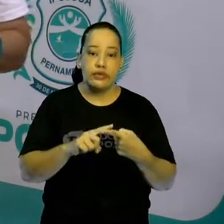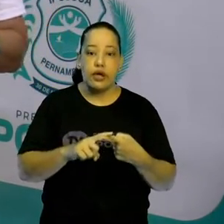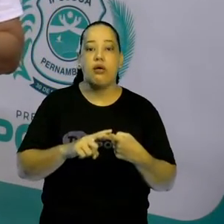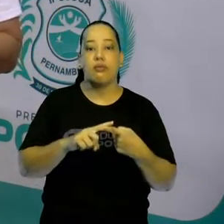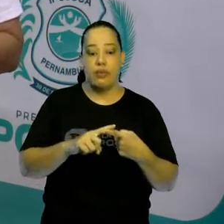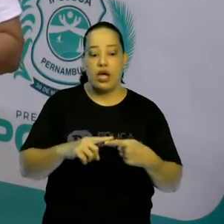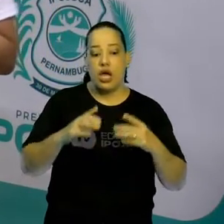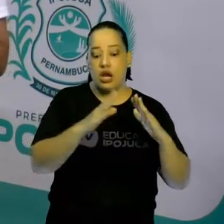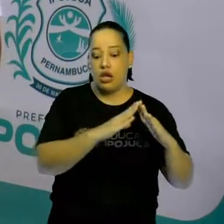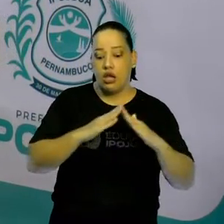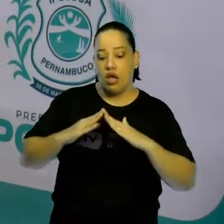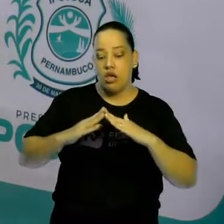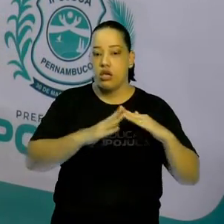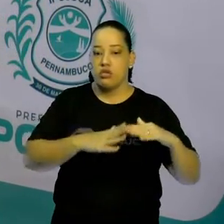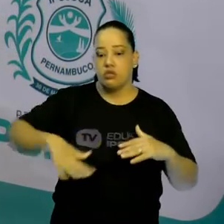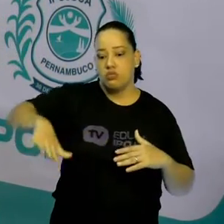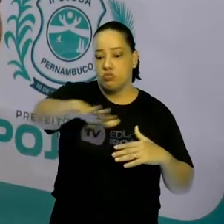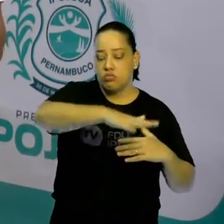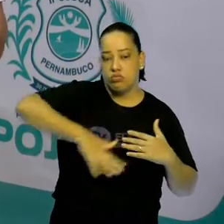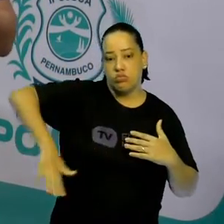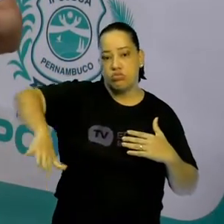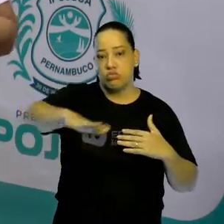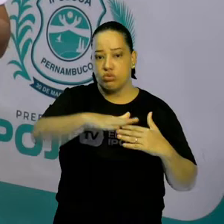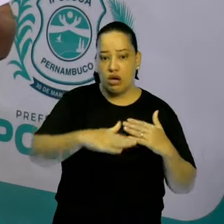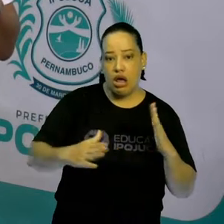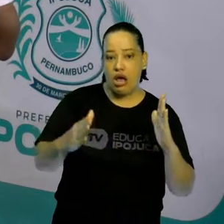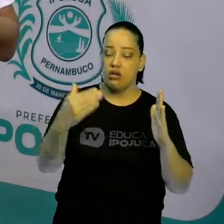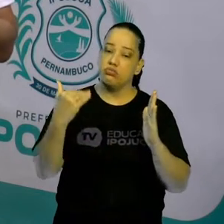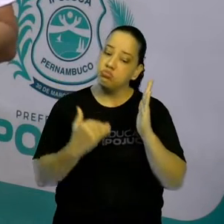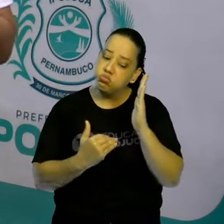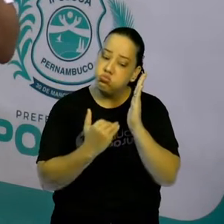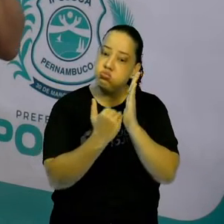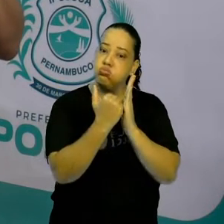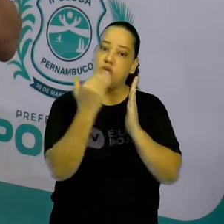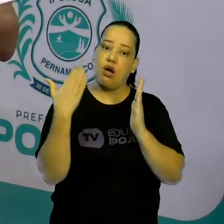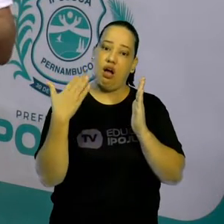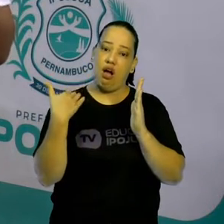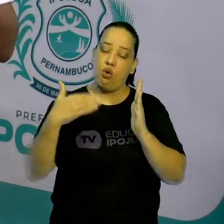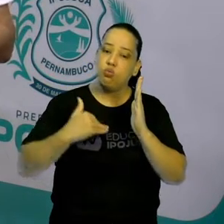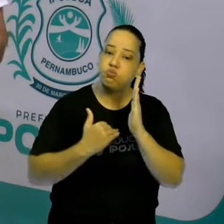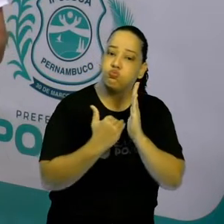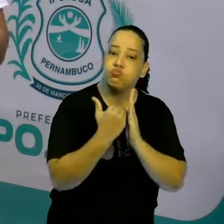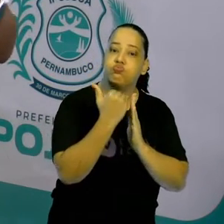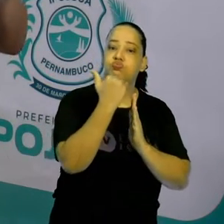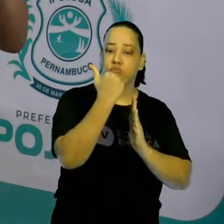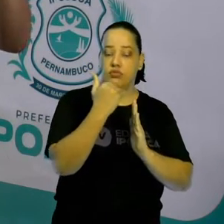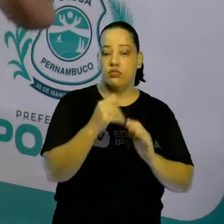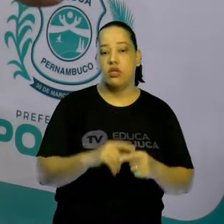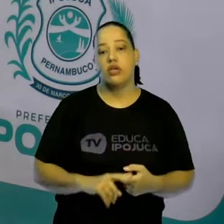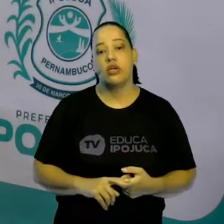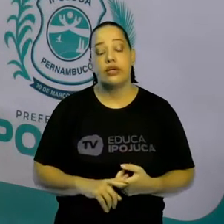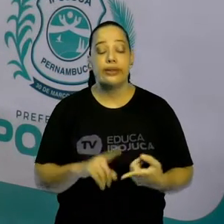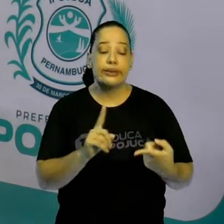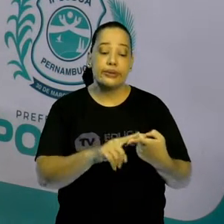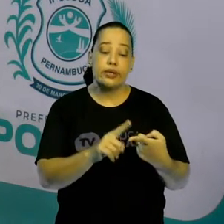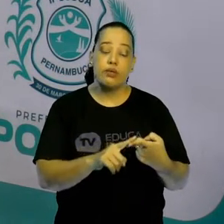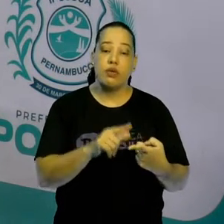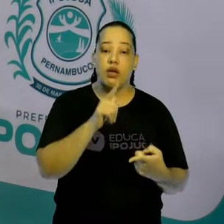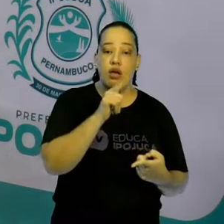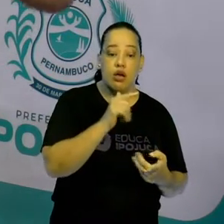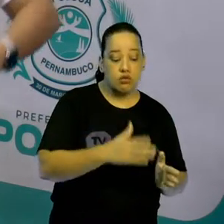ali onde ela vai ficar próxima. Ela pode ocasionar contaminação de rios e lagos, sejam